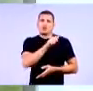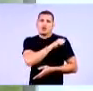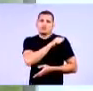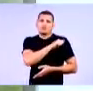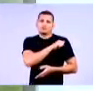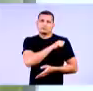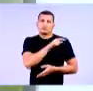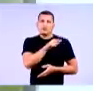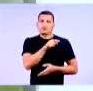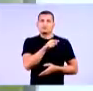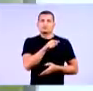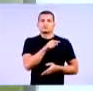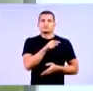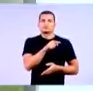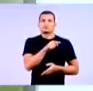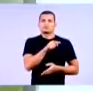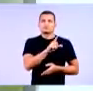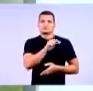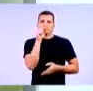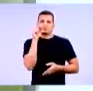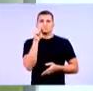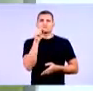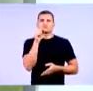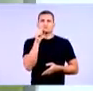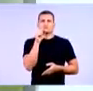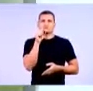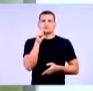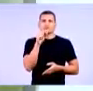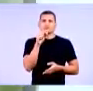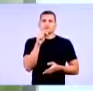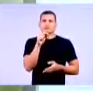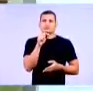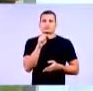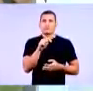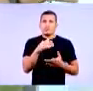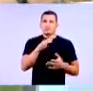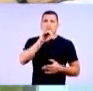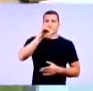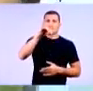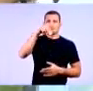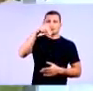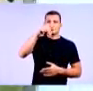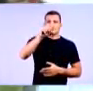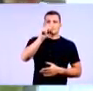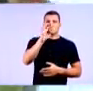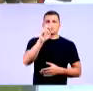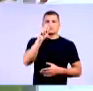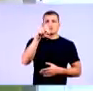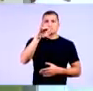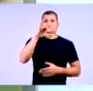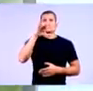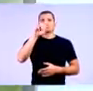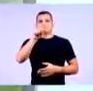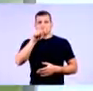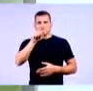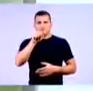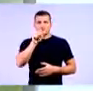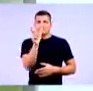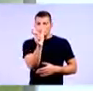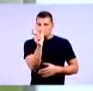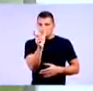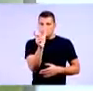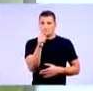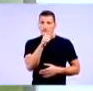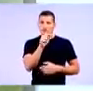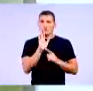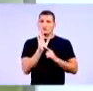instância, ou seja, ela está representando todos os alunos nesse determinado momento. Então a instância, quando vocês veem ali essa denominação de instância,